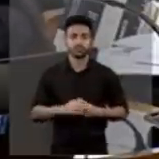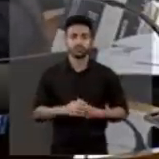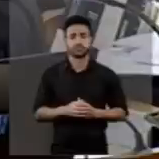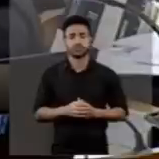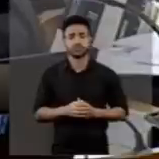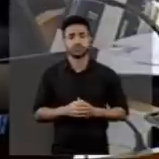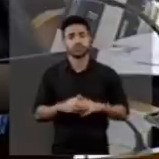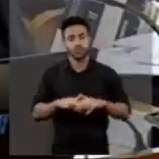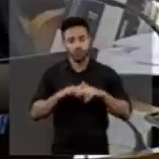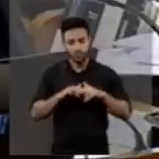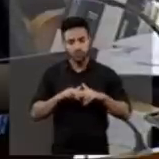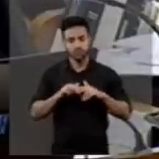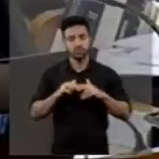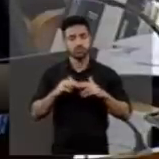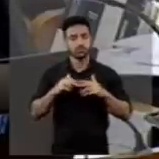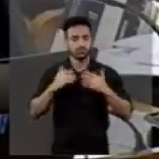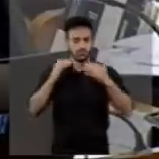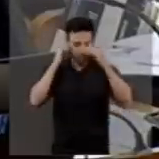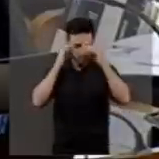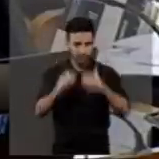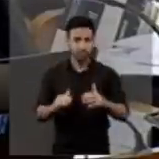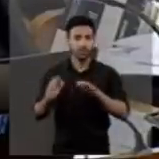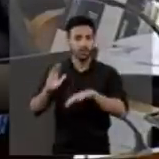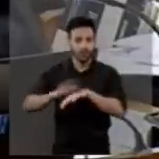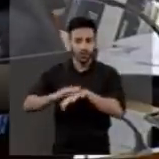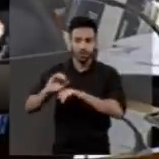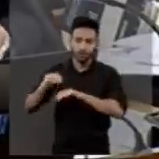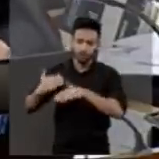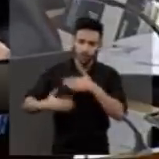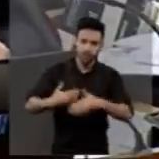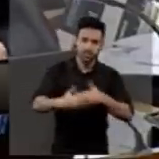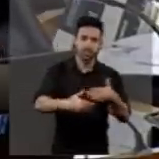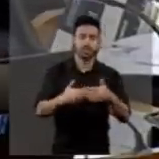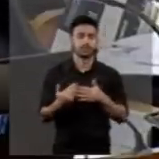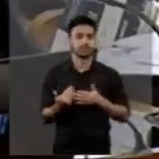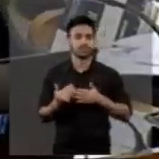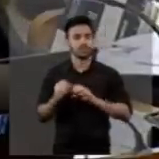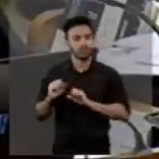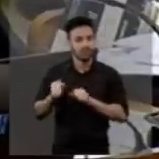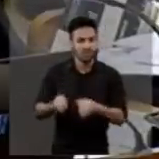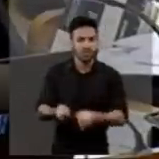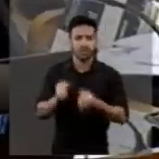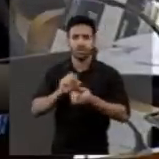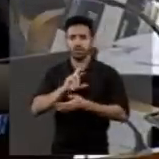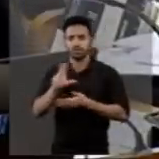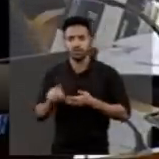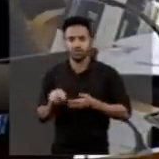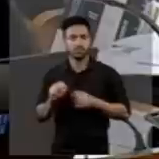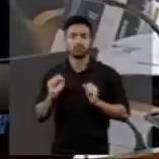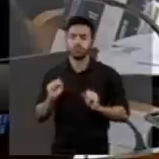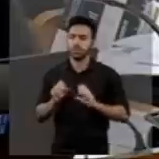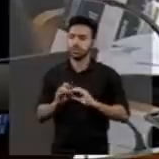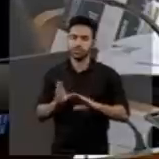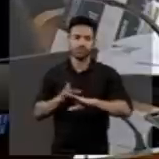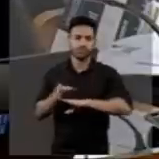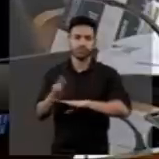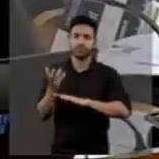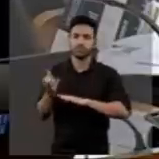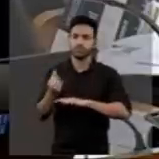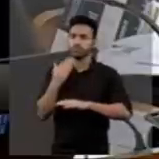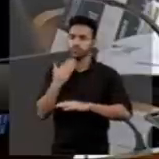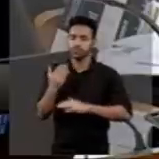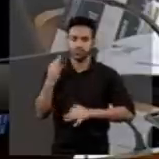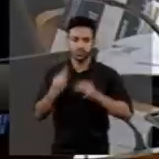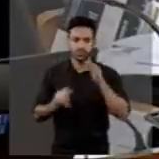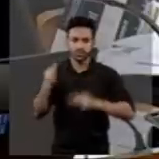de defesa ao devido processo legal, com amplo acesso, obviamente, ao Poder Judiciário. Depois desse